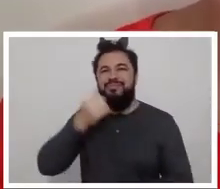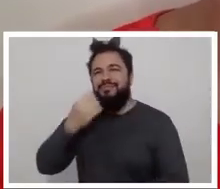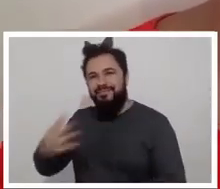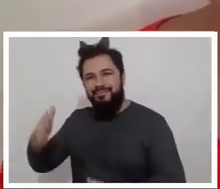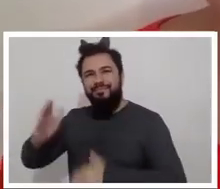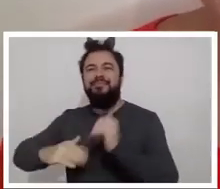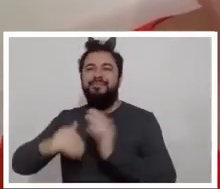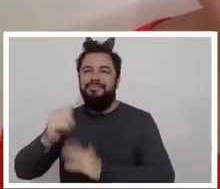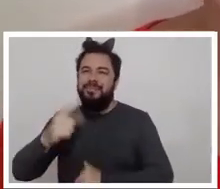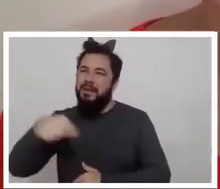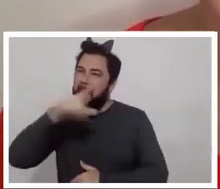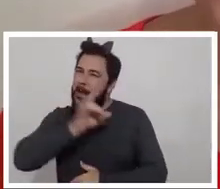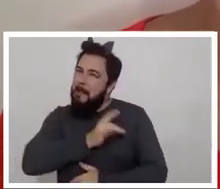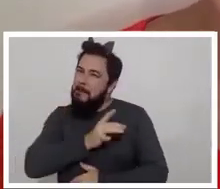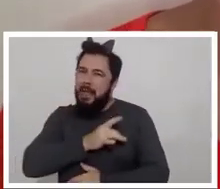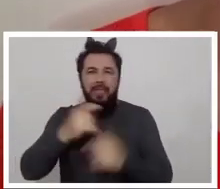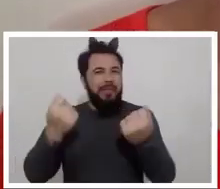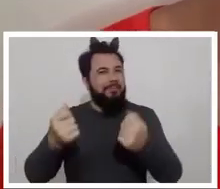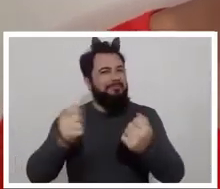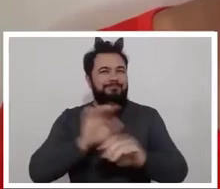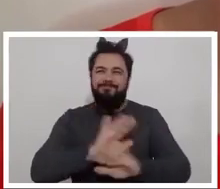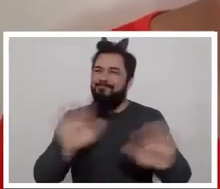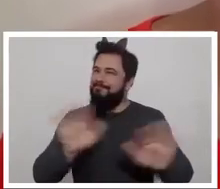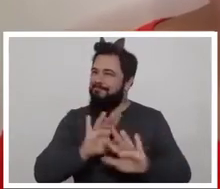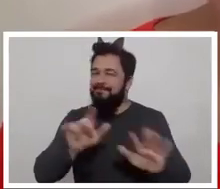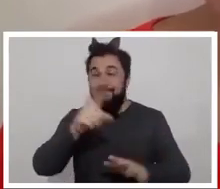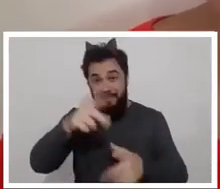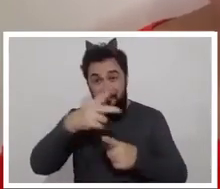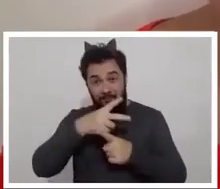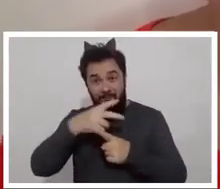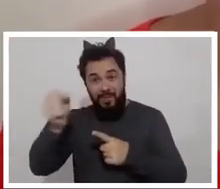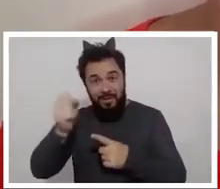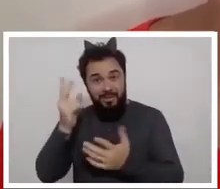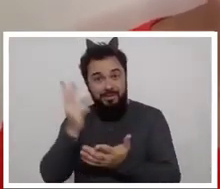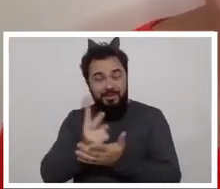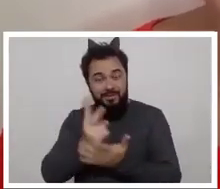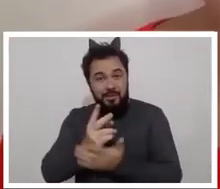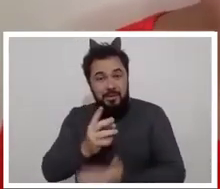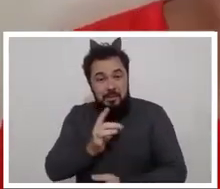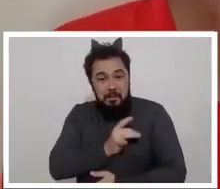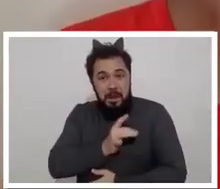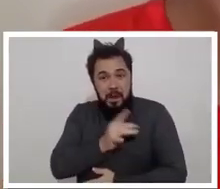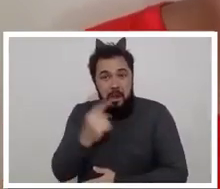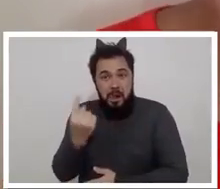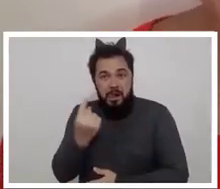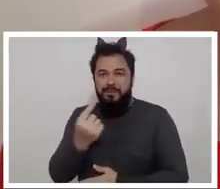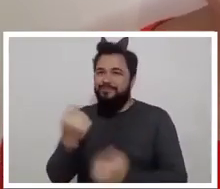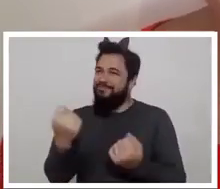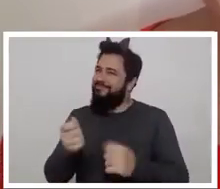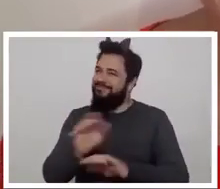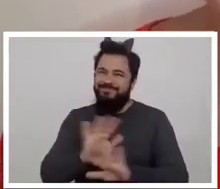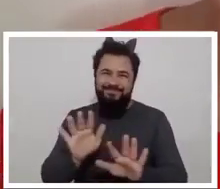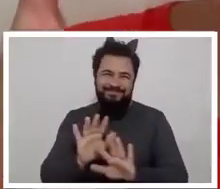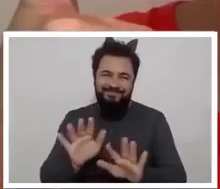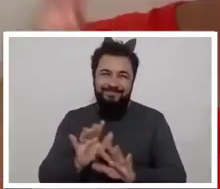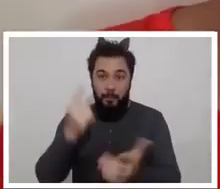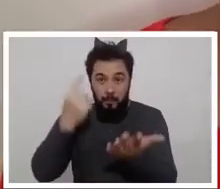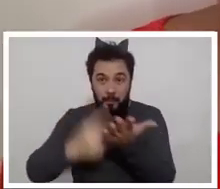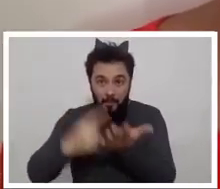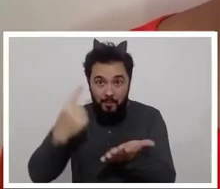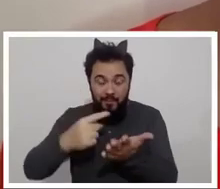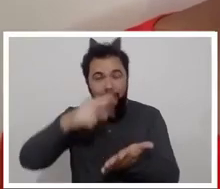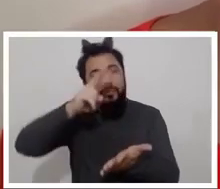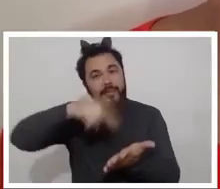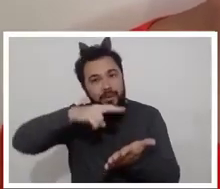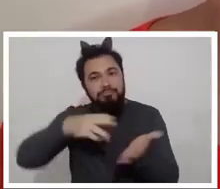do bem não precisa ter medo de nada vocês vão vencer o escuro lobo mau a bruxa esse medo de ficar sozinho também